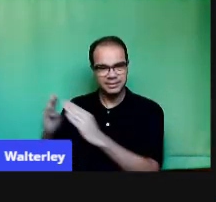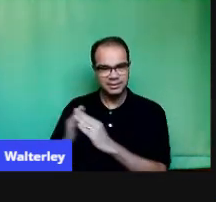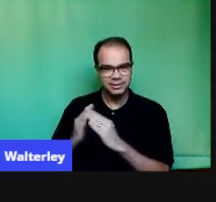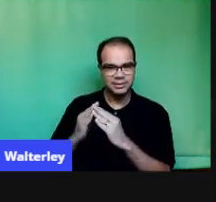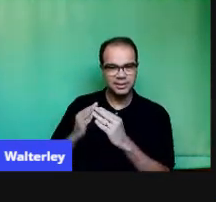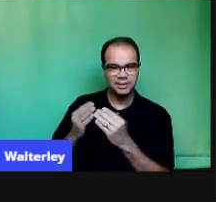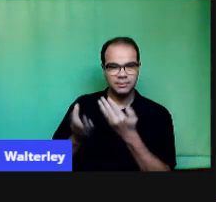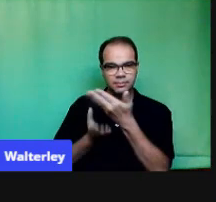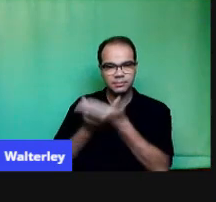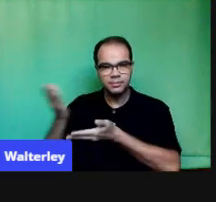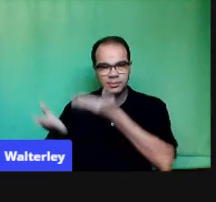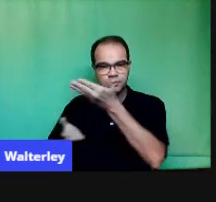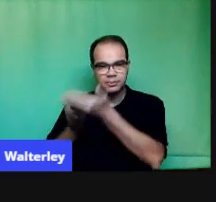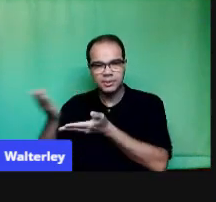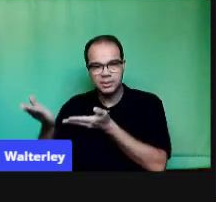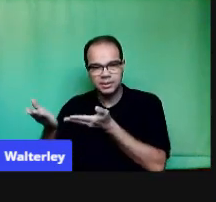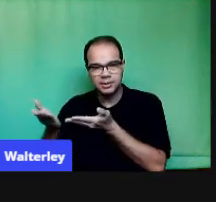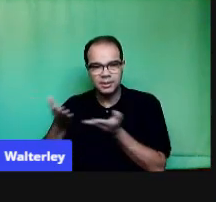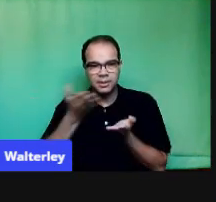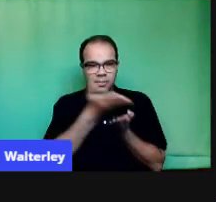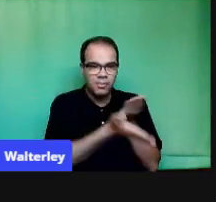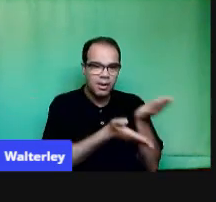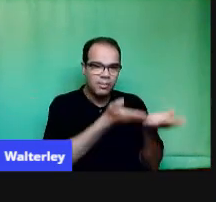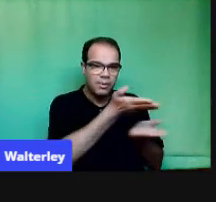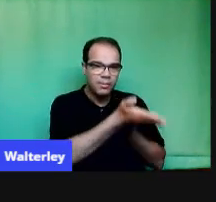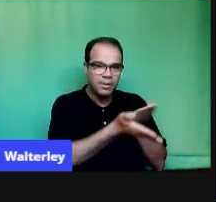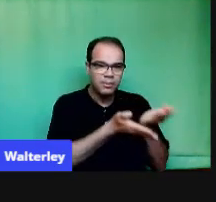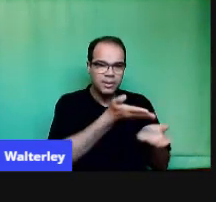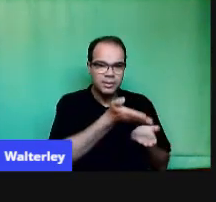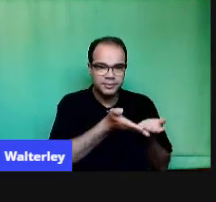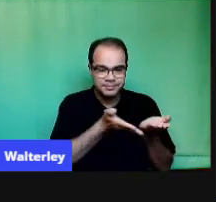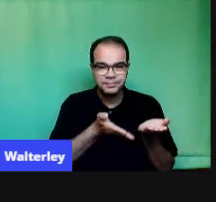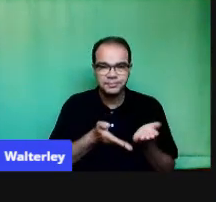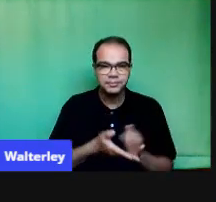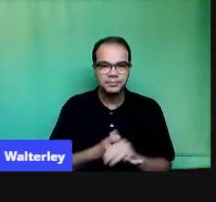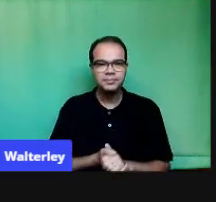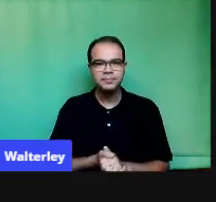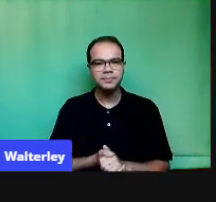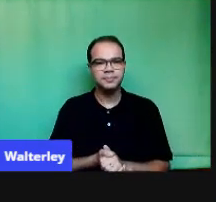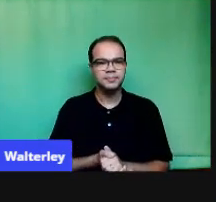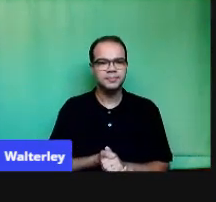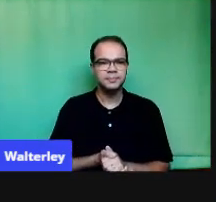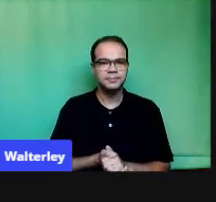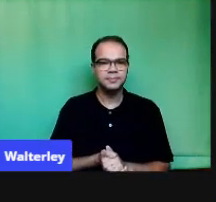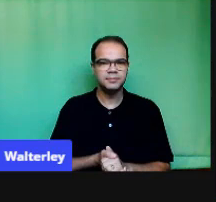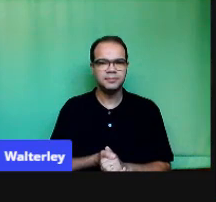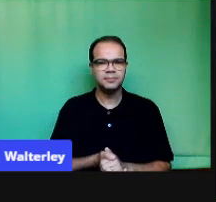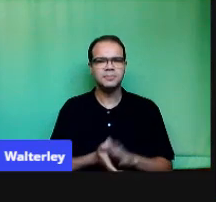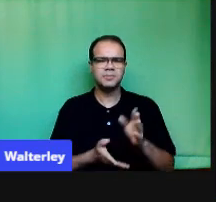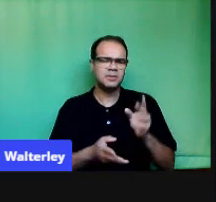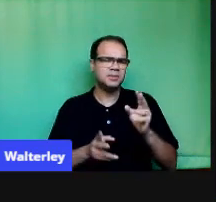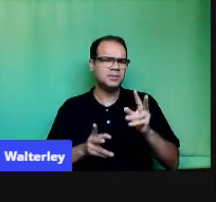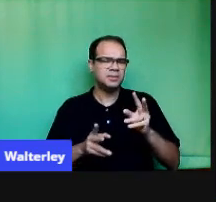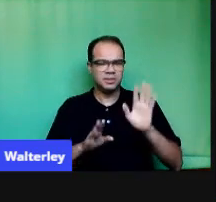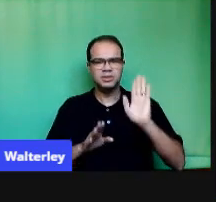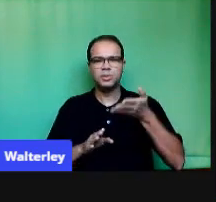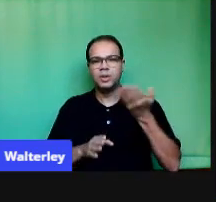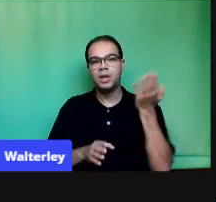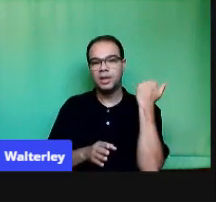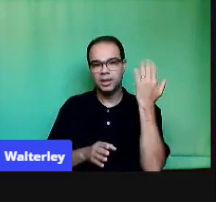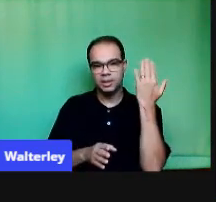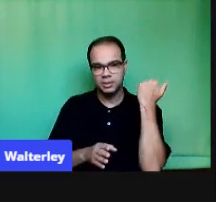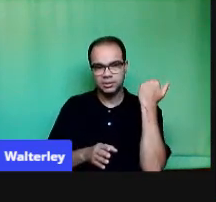registro, né, mesmo antes da instituição do tema, bem-estar animal como um tema curricular, várias ações têm sido feitas no município, né, com o apoio